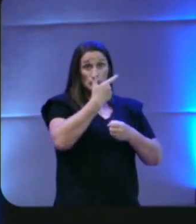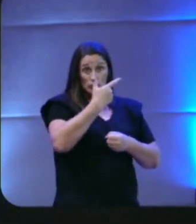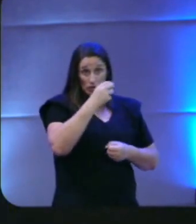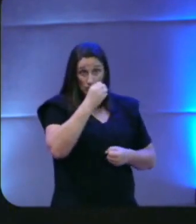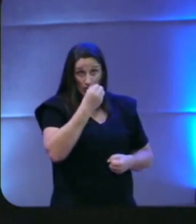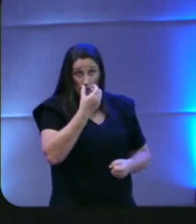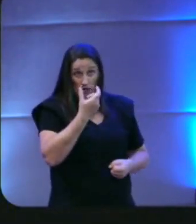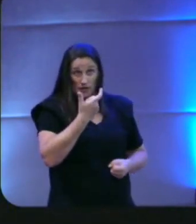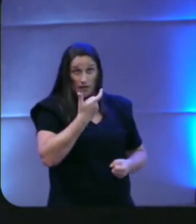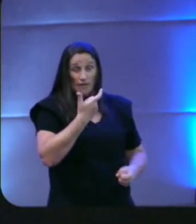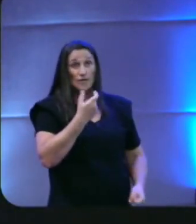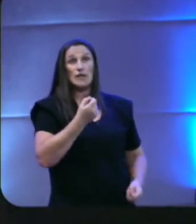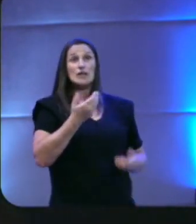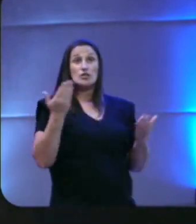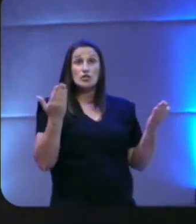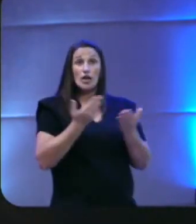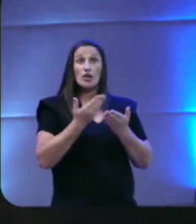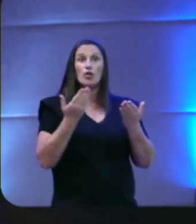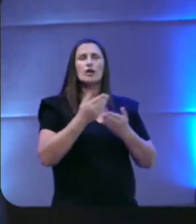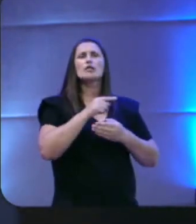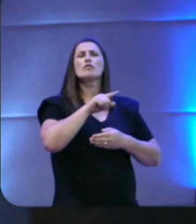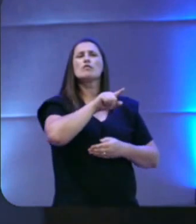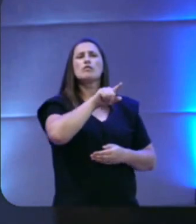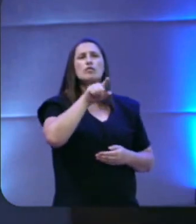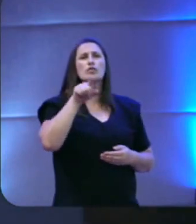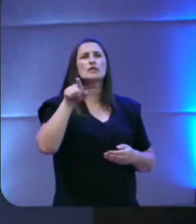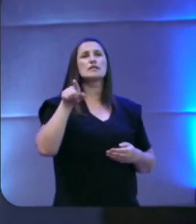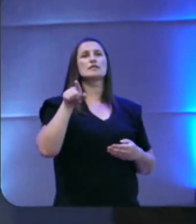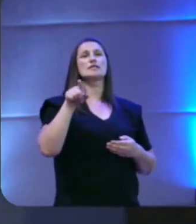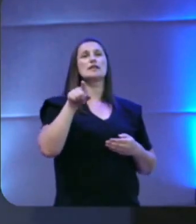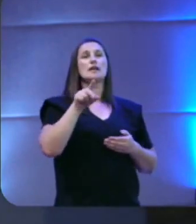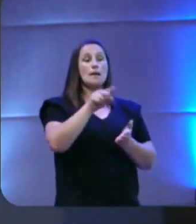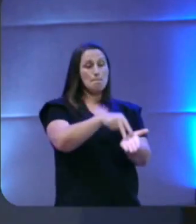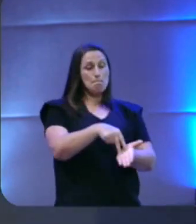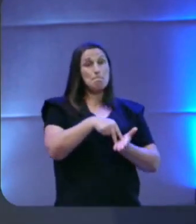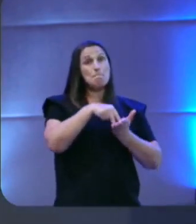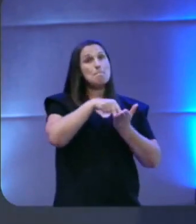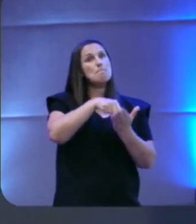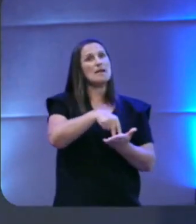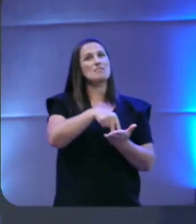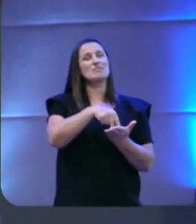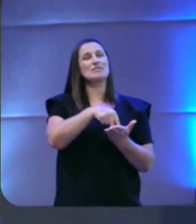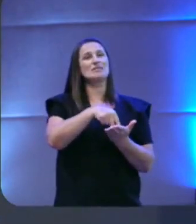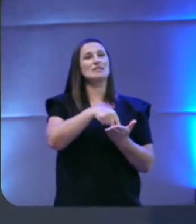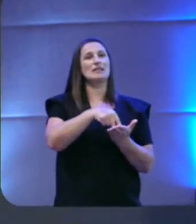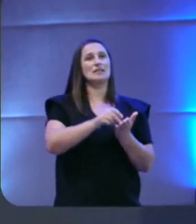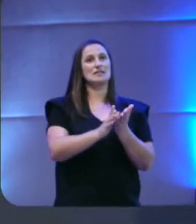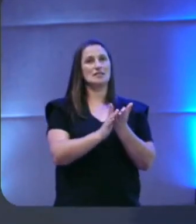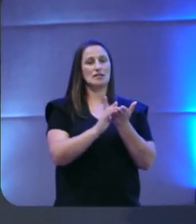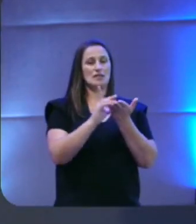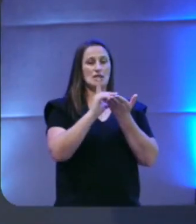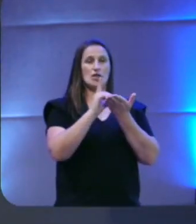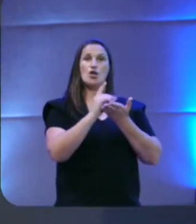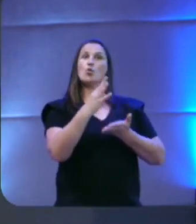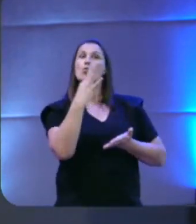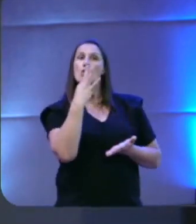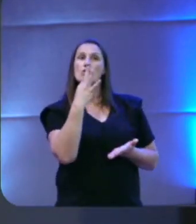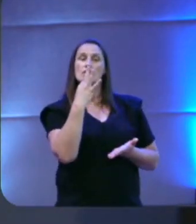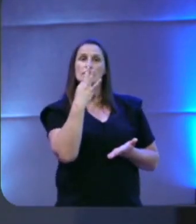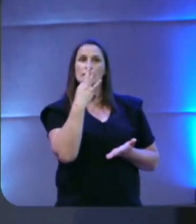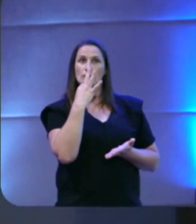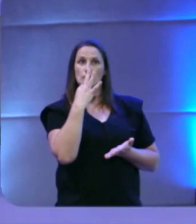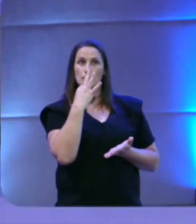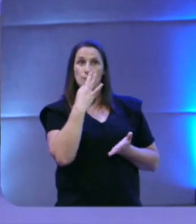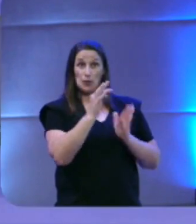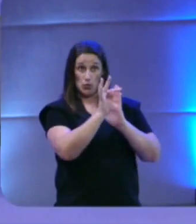refletisse sobre a palavra de Deus, mas que você permaneça na palavra de Deus. Tem um texto que vai aparecer ali